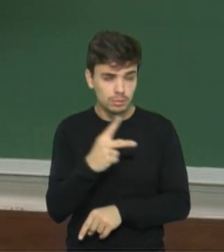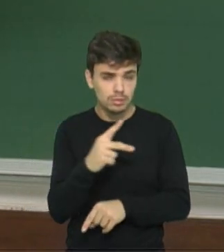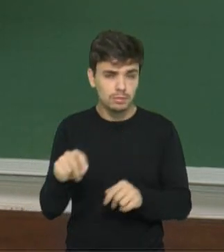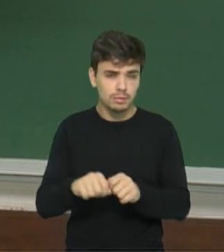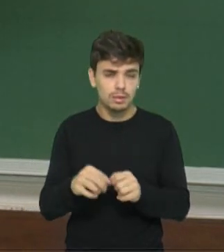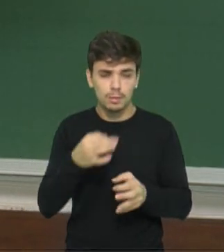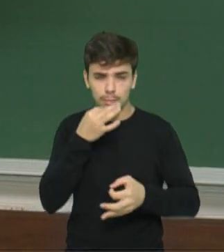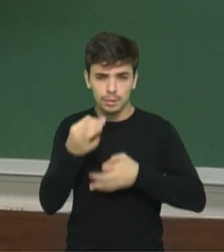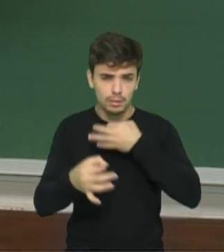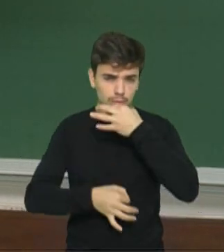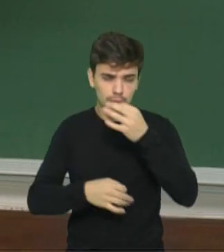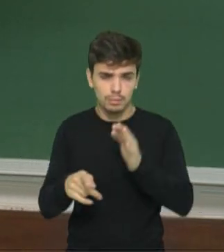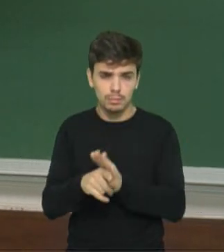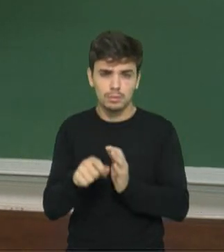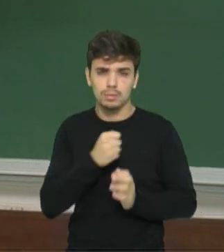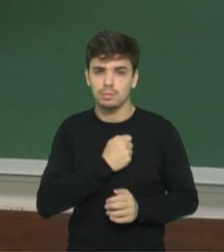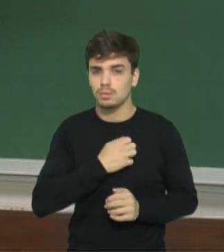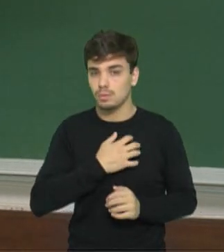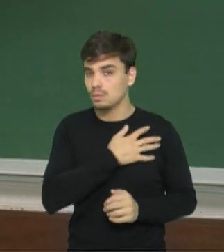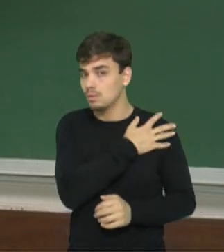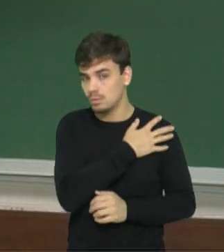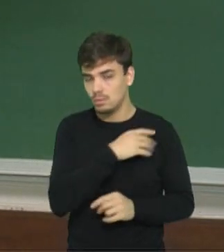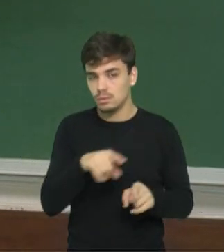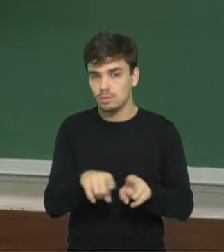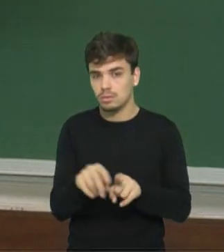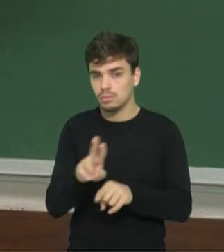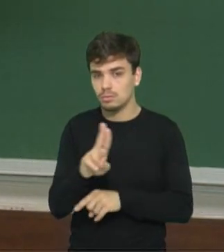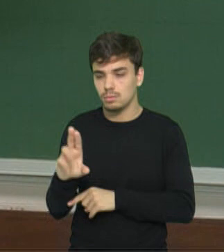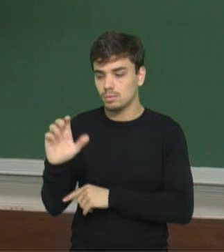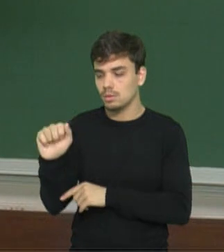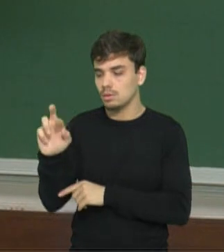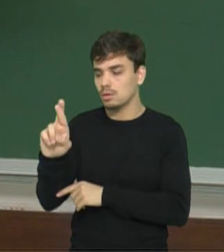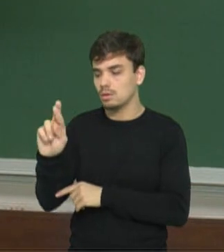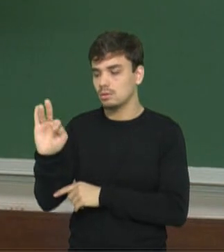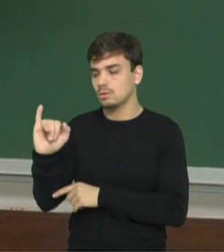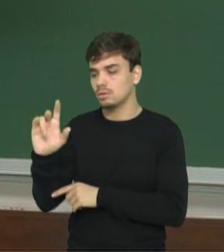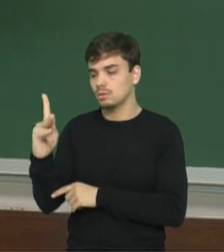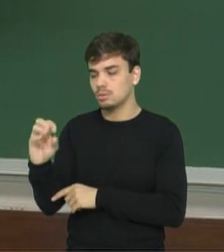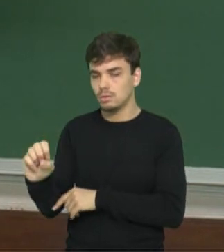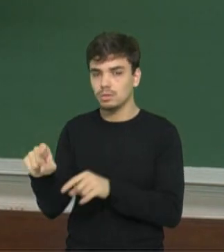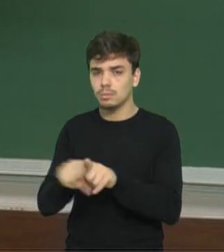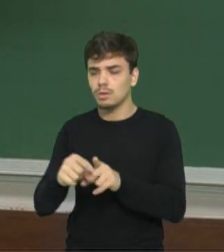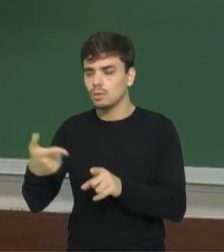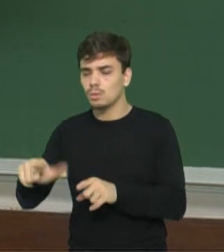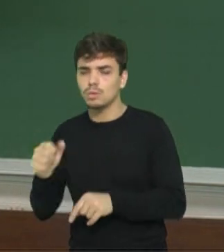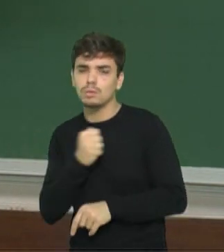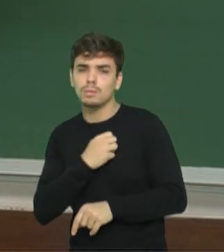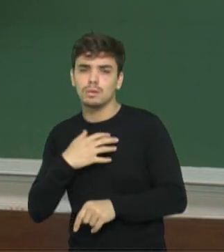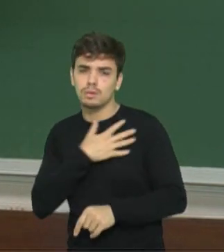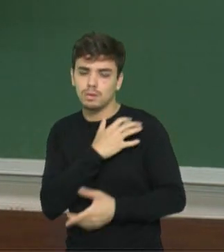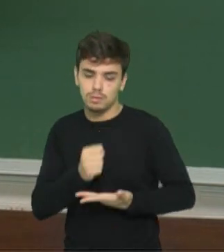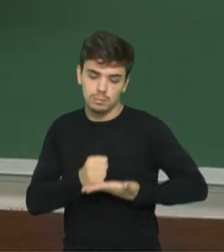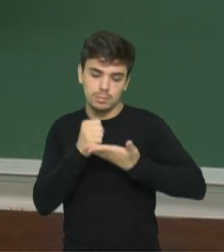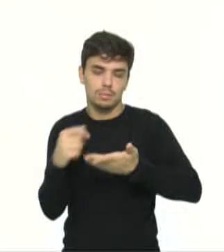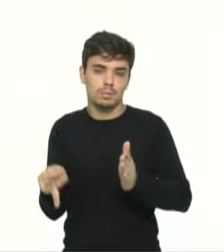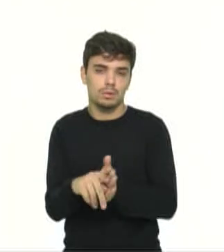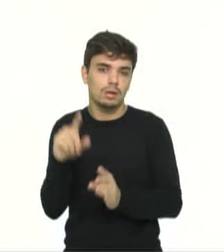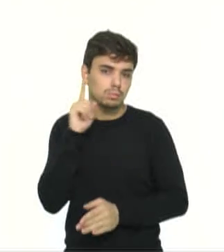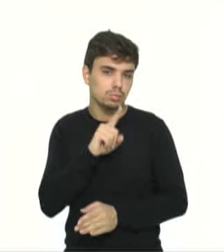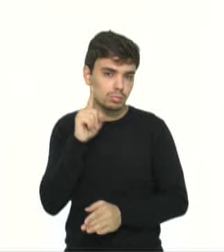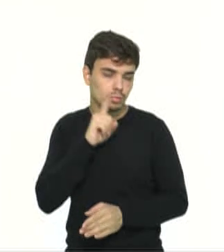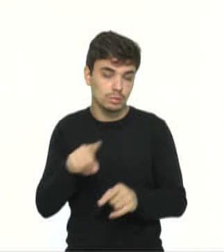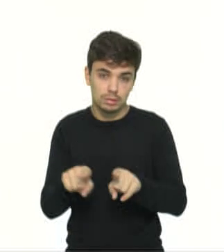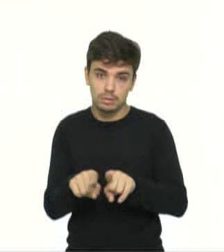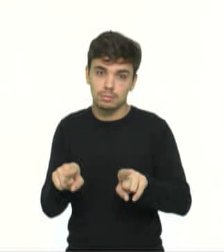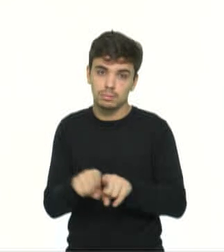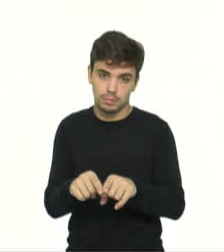deposto pelo coronel Cartilhos Armas e por outros militares, com o apoio, claro, dos Estados Unidos e o